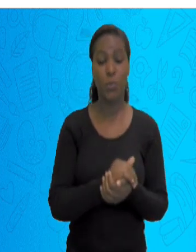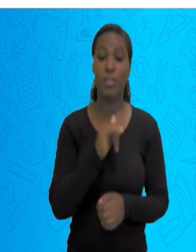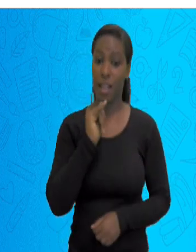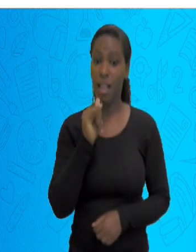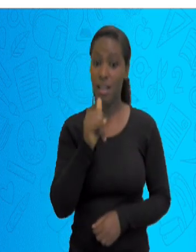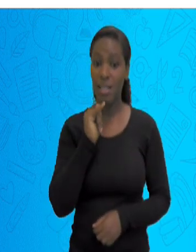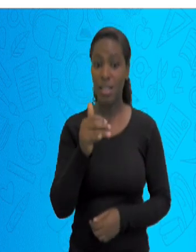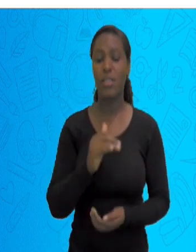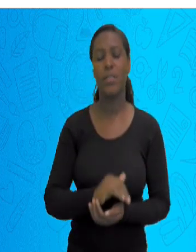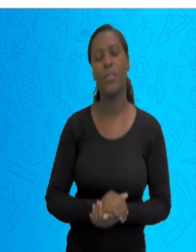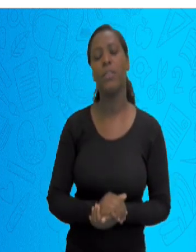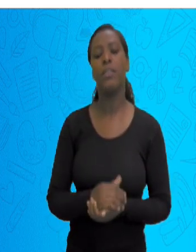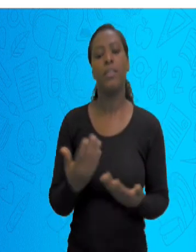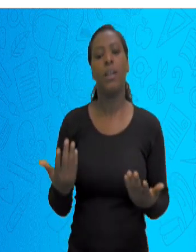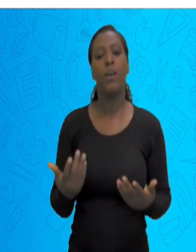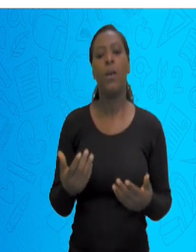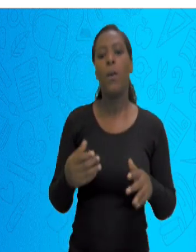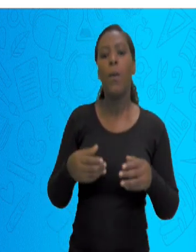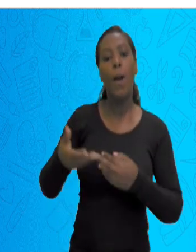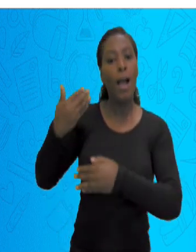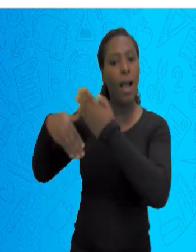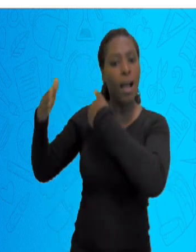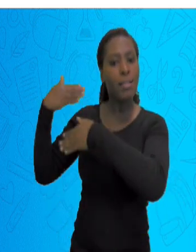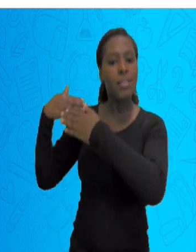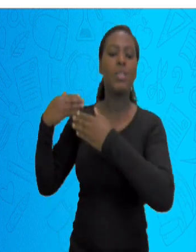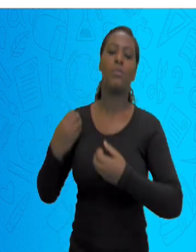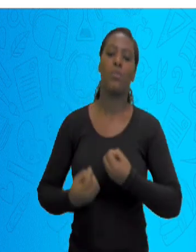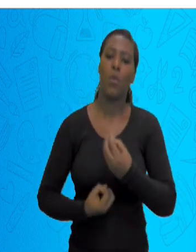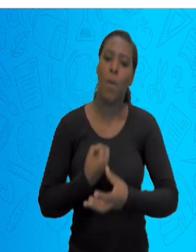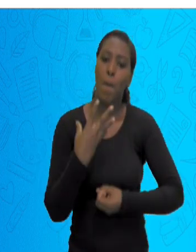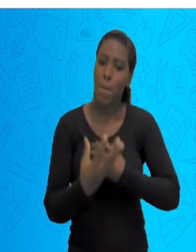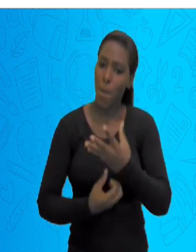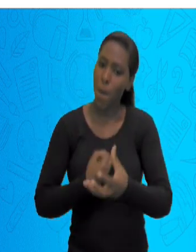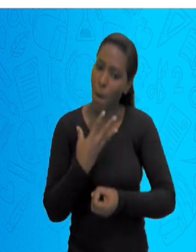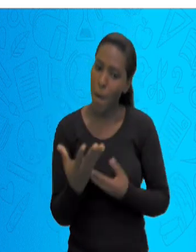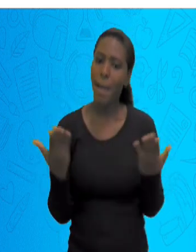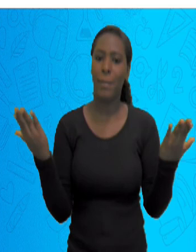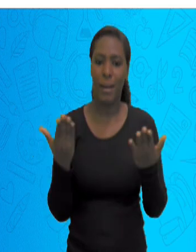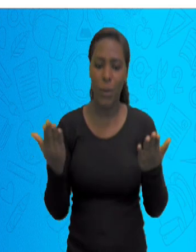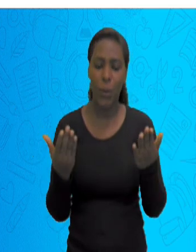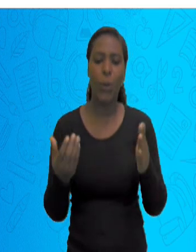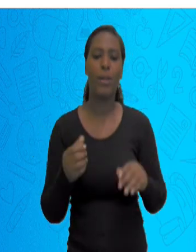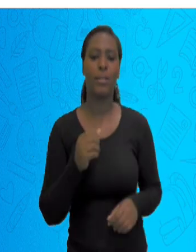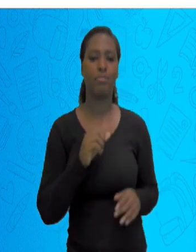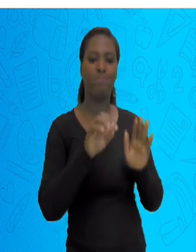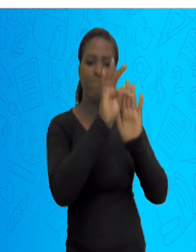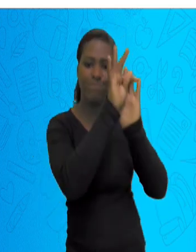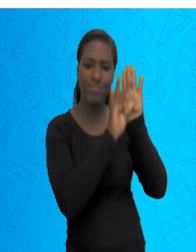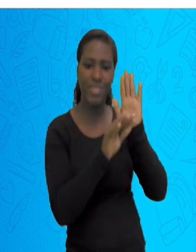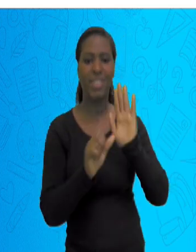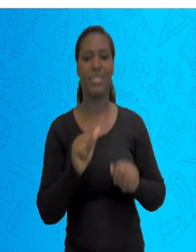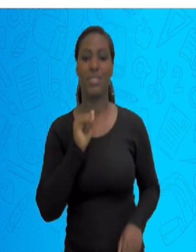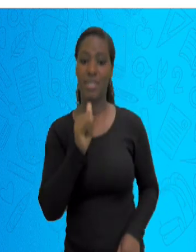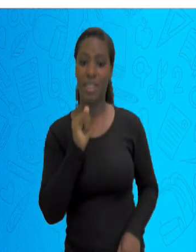poema, falamos de narrativa. Então é um tipo de texto que esboça as ações de personagens num